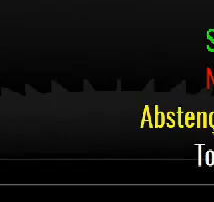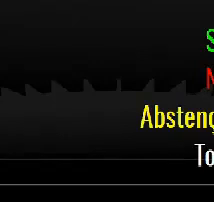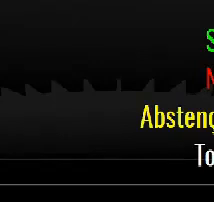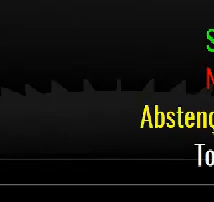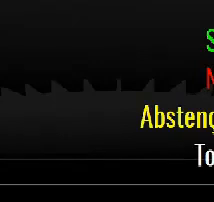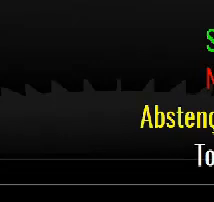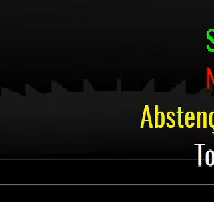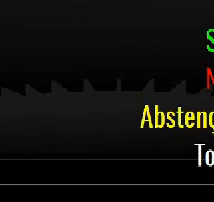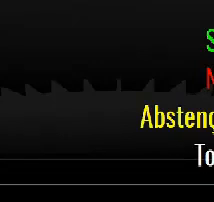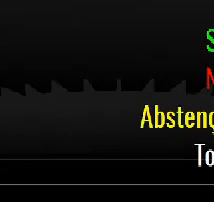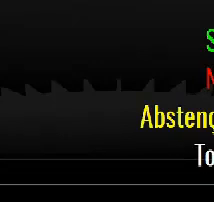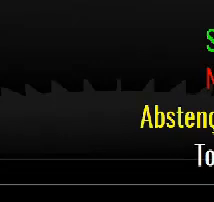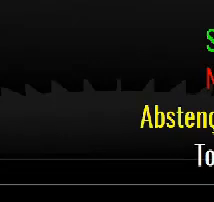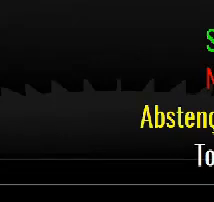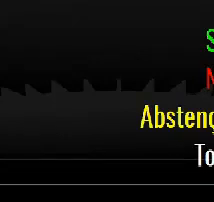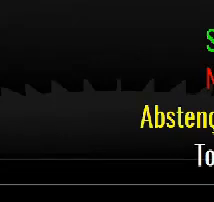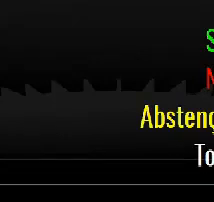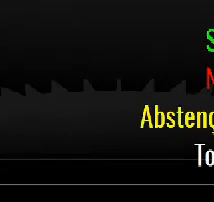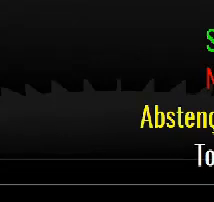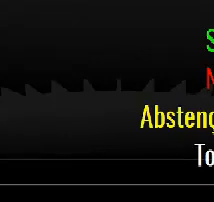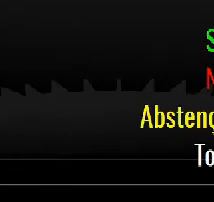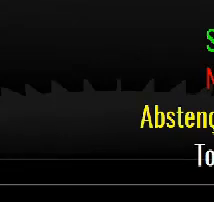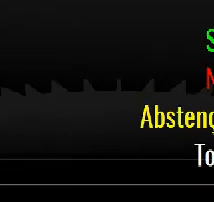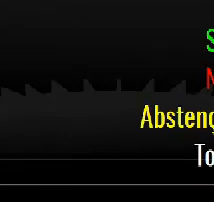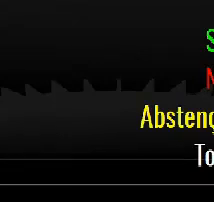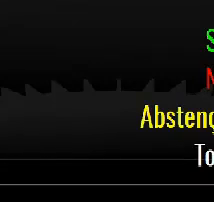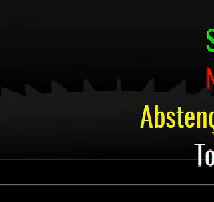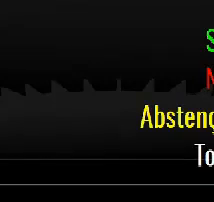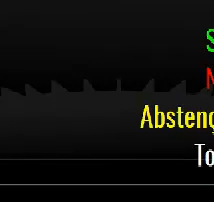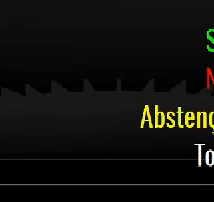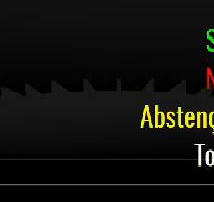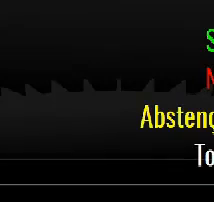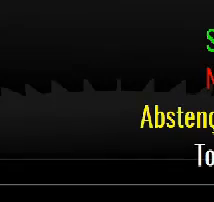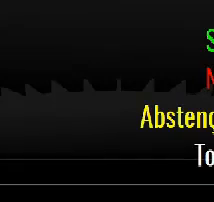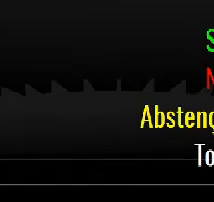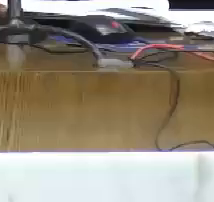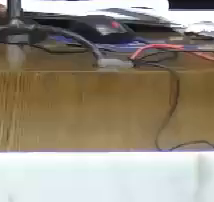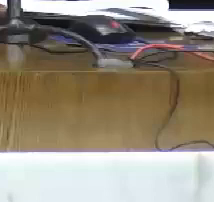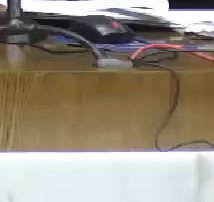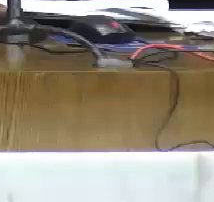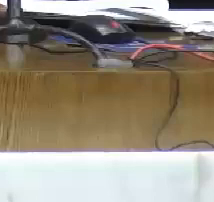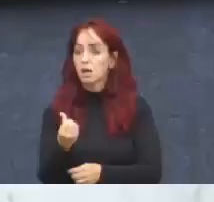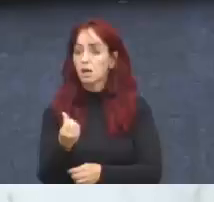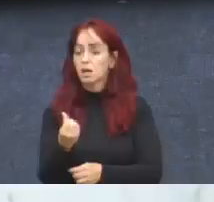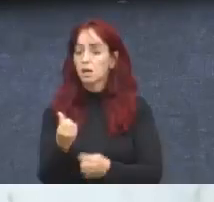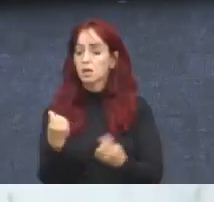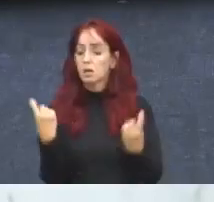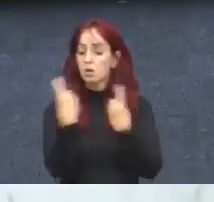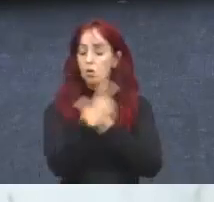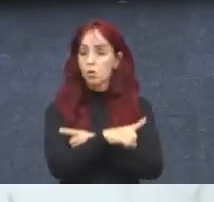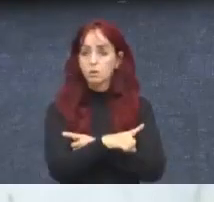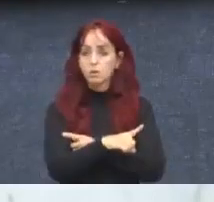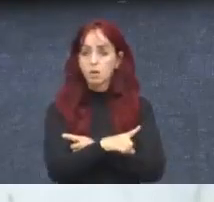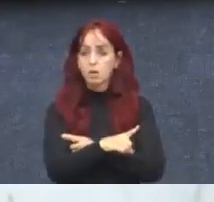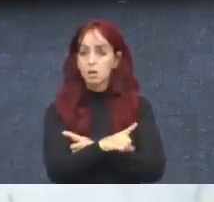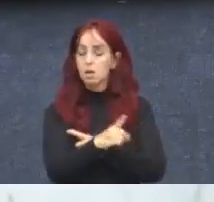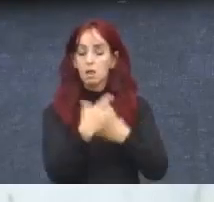Três votos, encerrada a votação. 3 votos sim, 36 não. Está rejeitada a